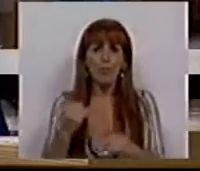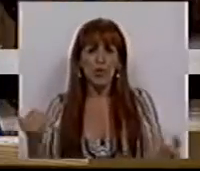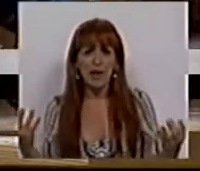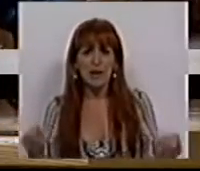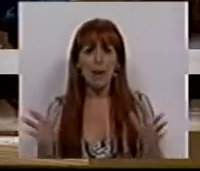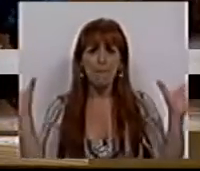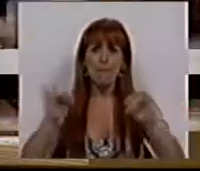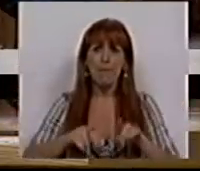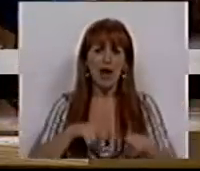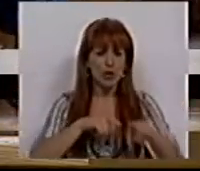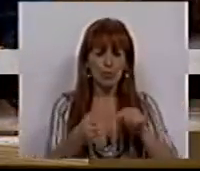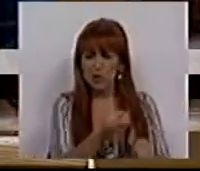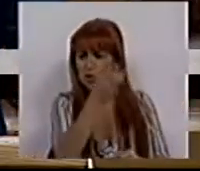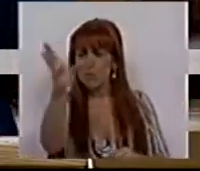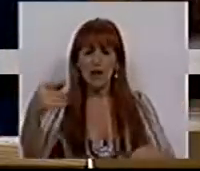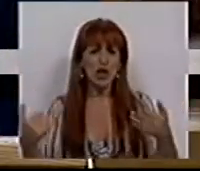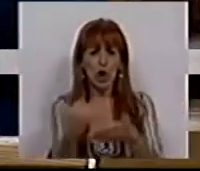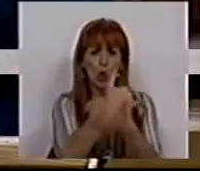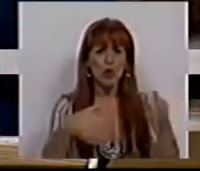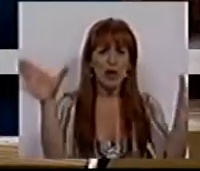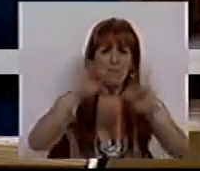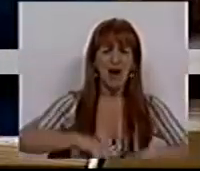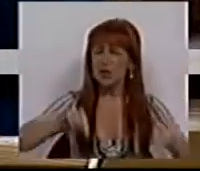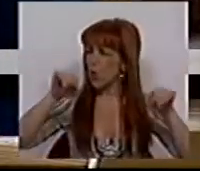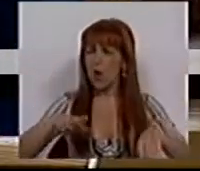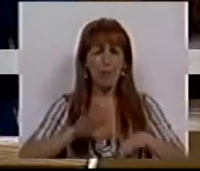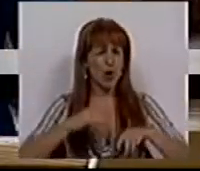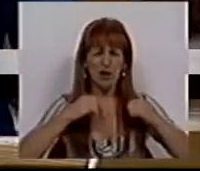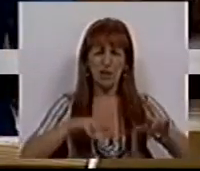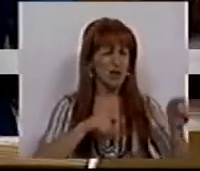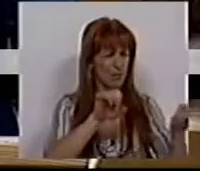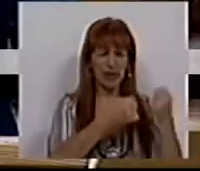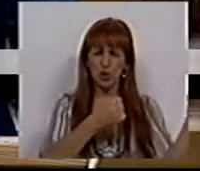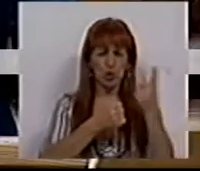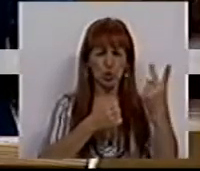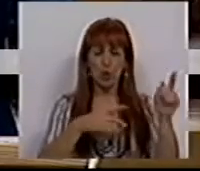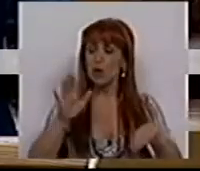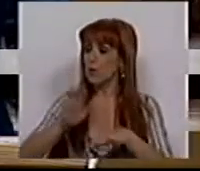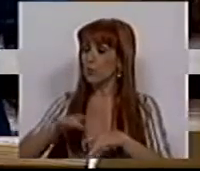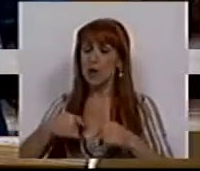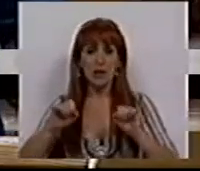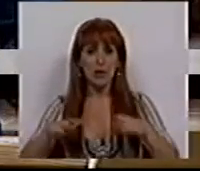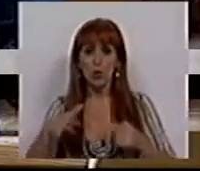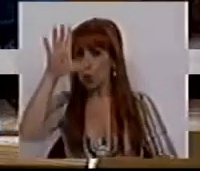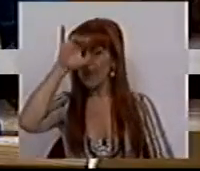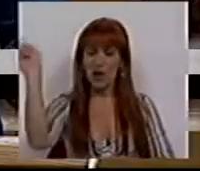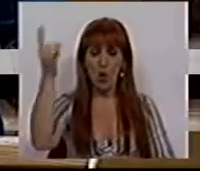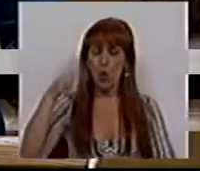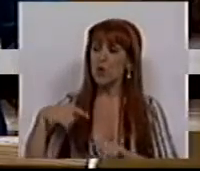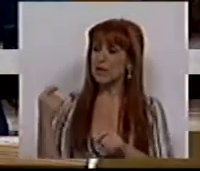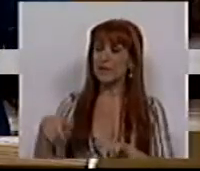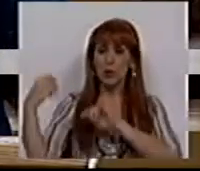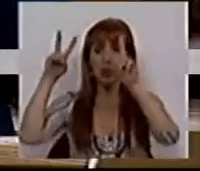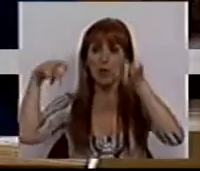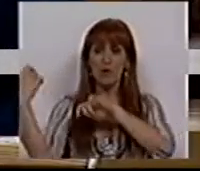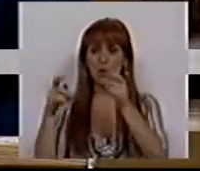porque de facto tem mais deputados, têm mais recursos. Mas não foi nem por iniciativa destes partidos, nem por iniciativa do governo que este